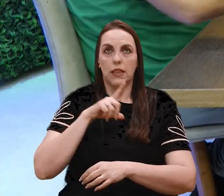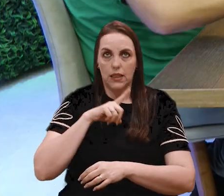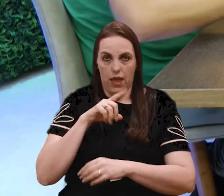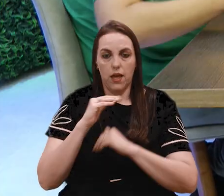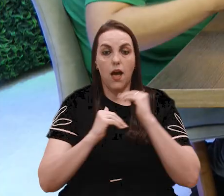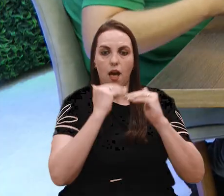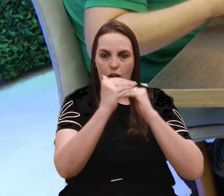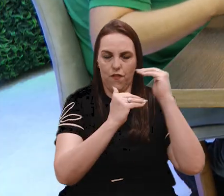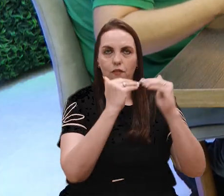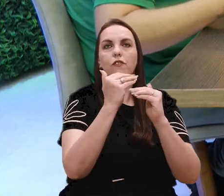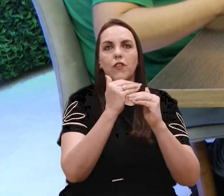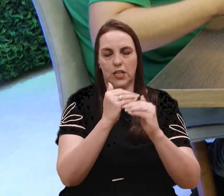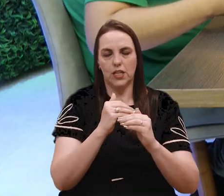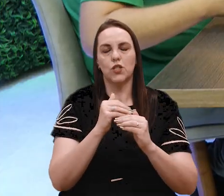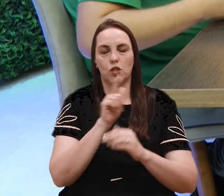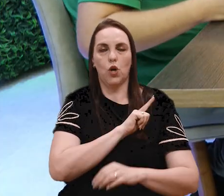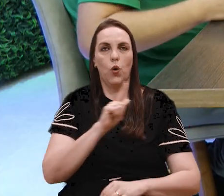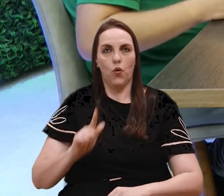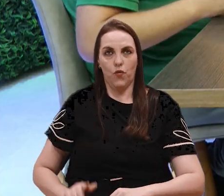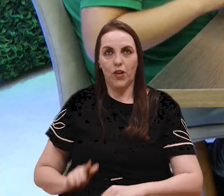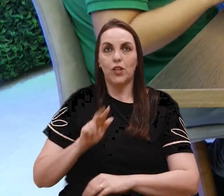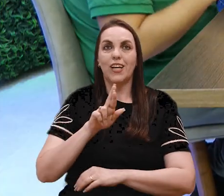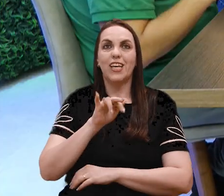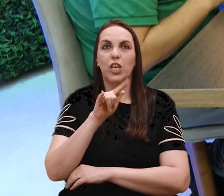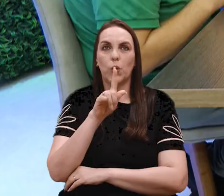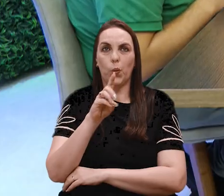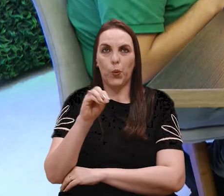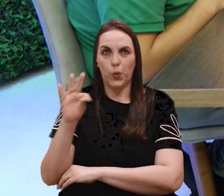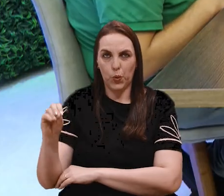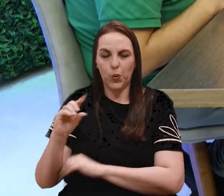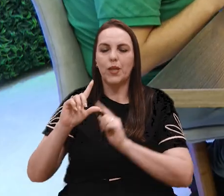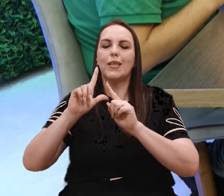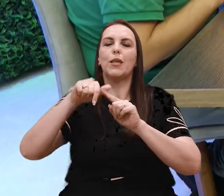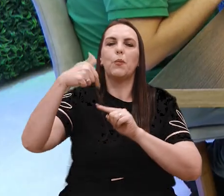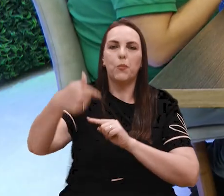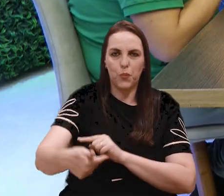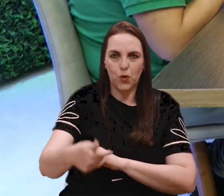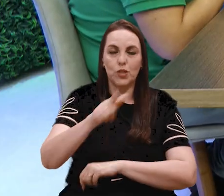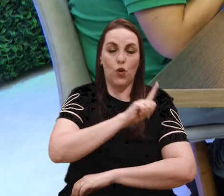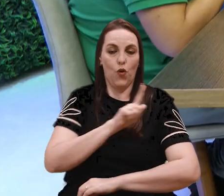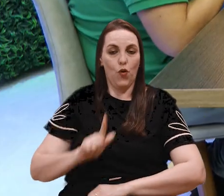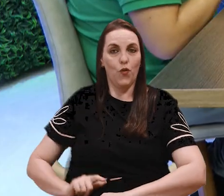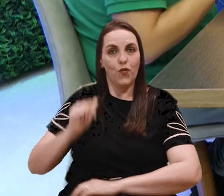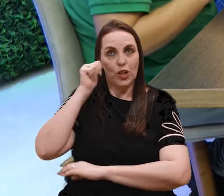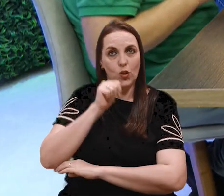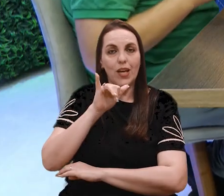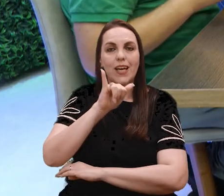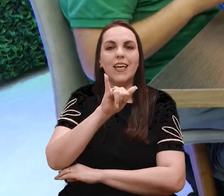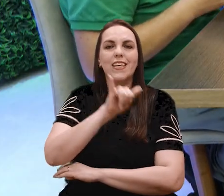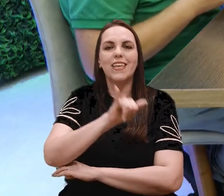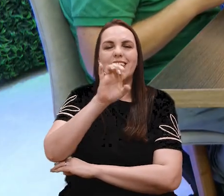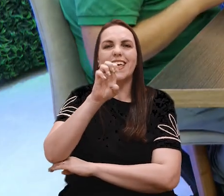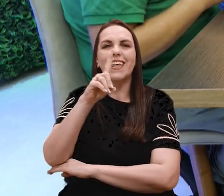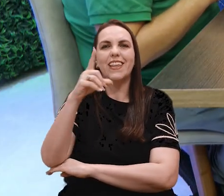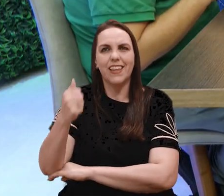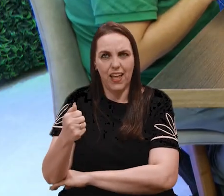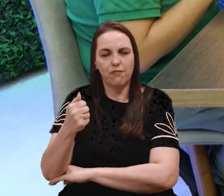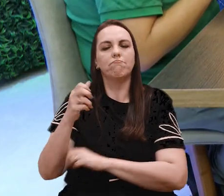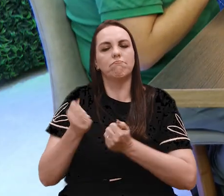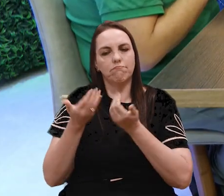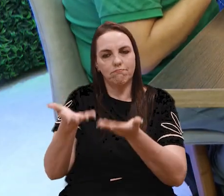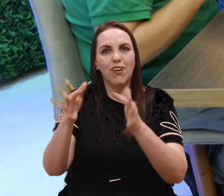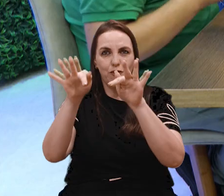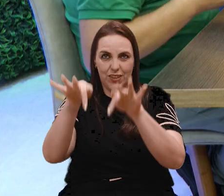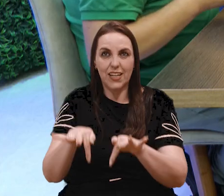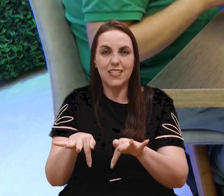do Rigoto. Posteriormente, a governadora Ieda Cruz fez a conclusão, mas é um trabalho, um envolvimento que eu falo